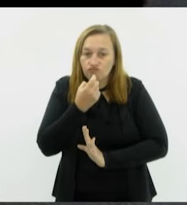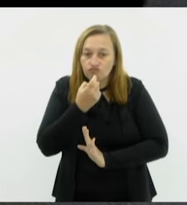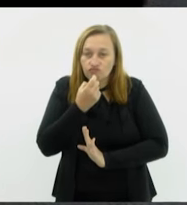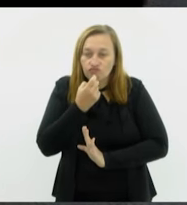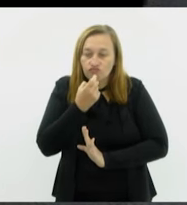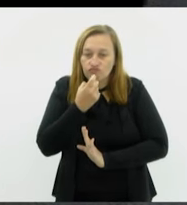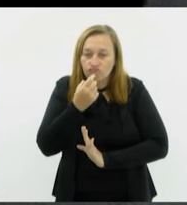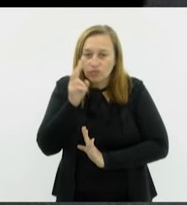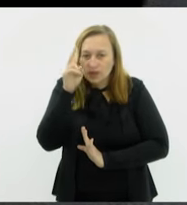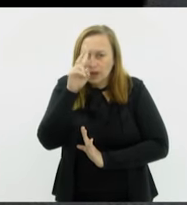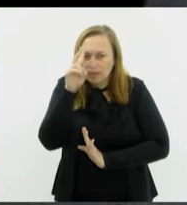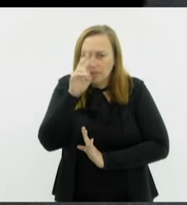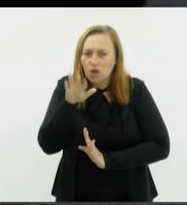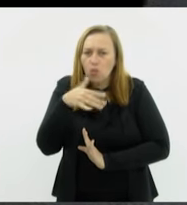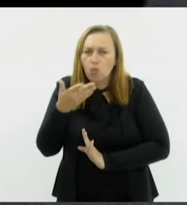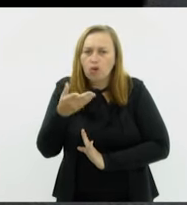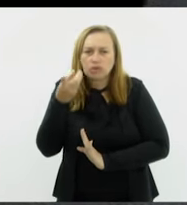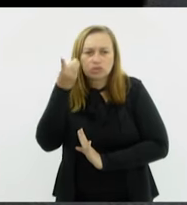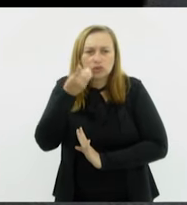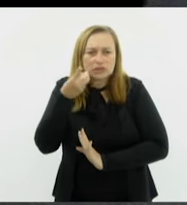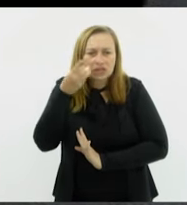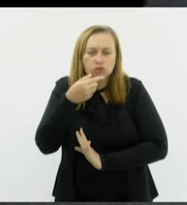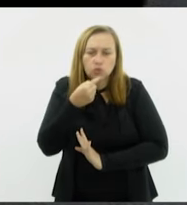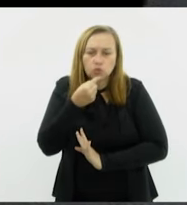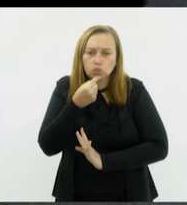do deputado, deixa eu me lembrar qual é que era o deputado,